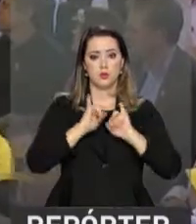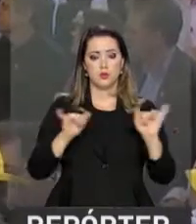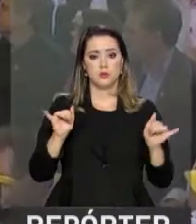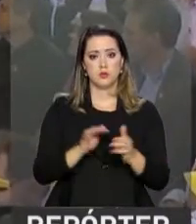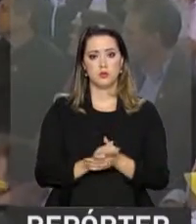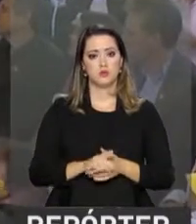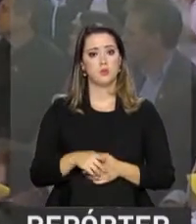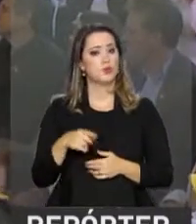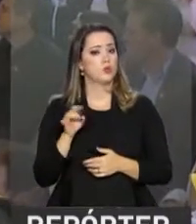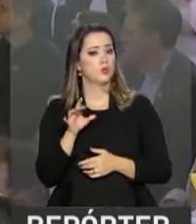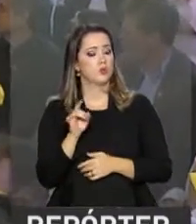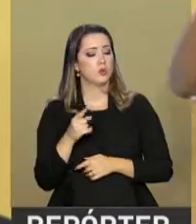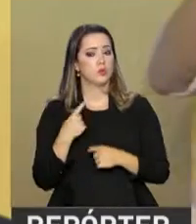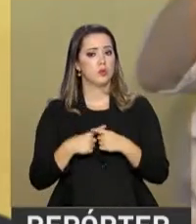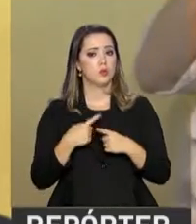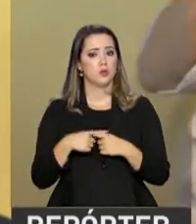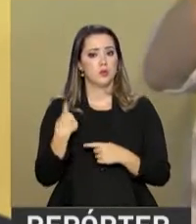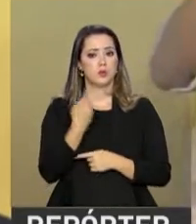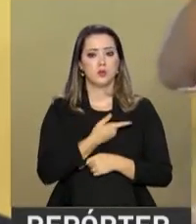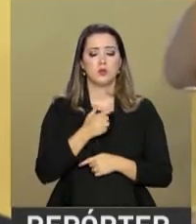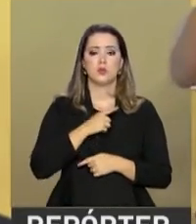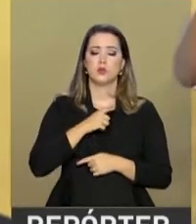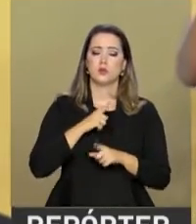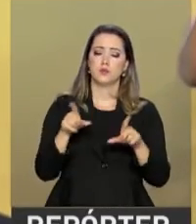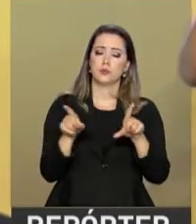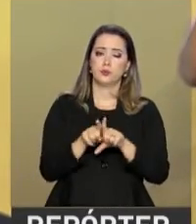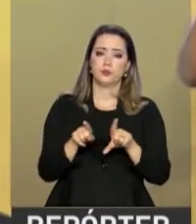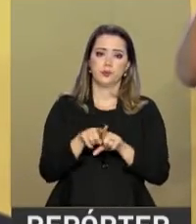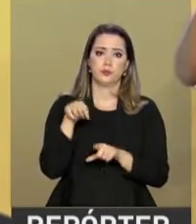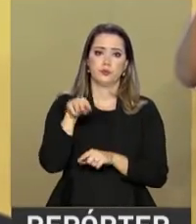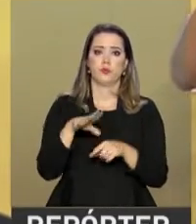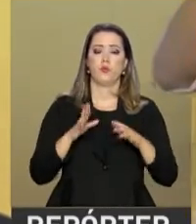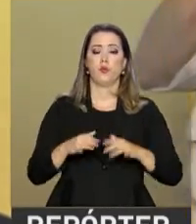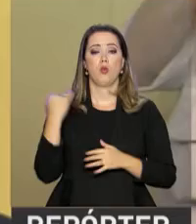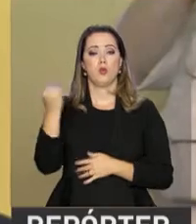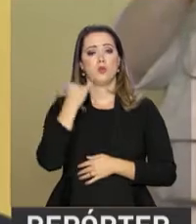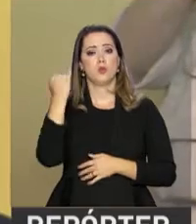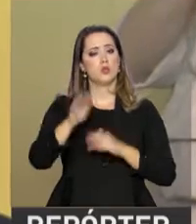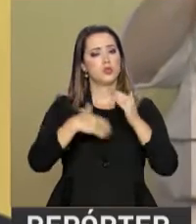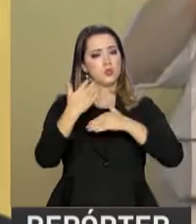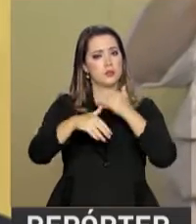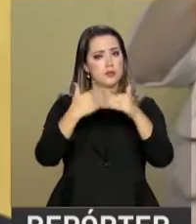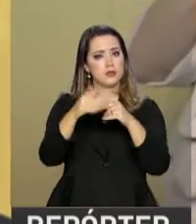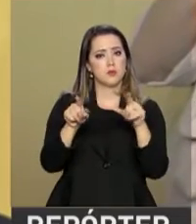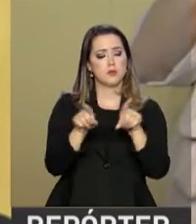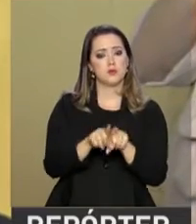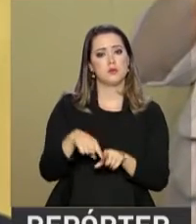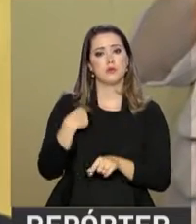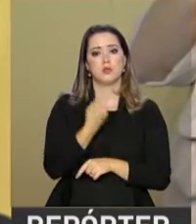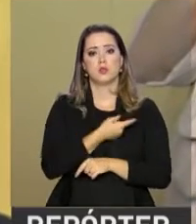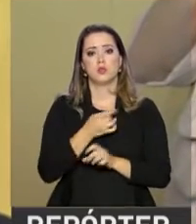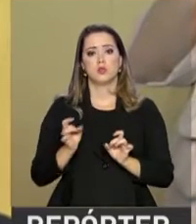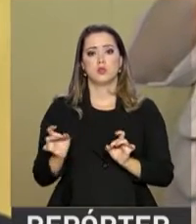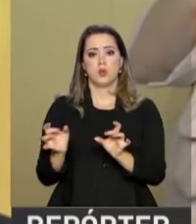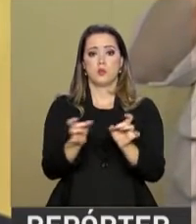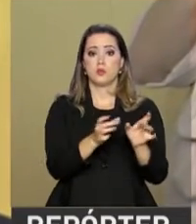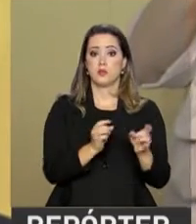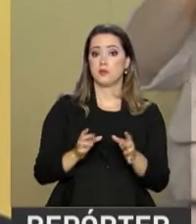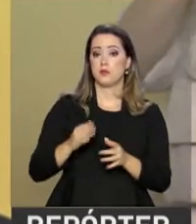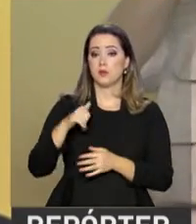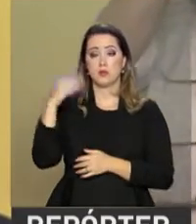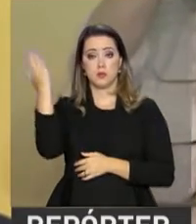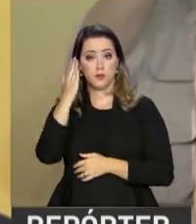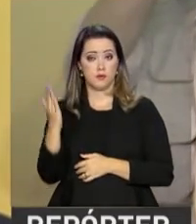E não foi sem razão que nós tivemos também um expressivo crescimento de nossas exportações